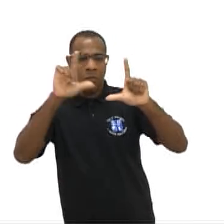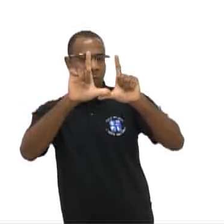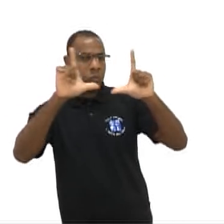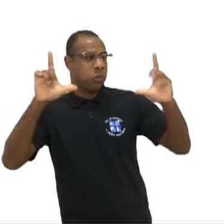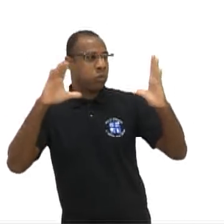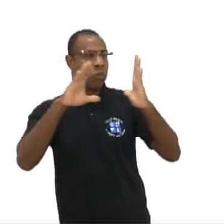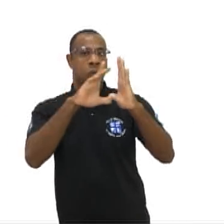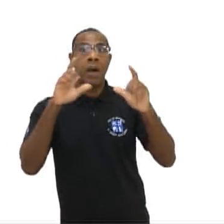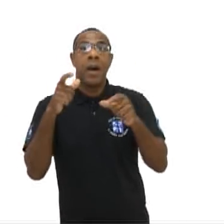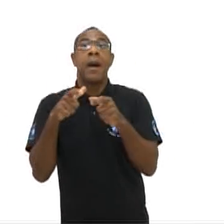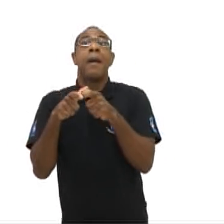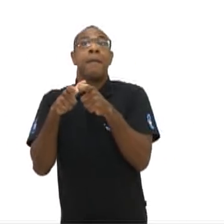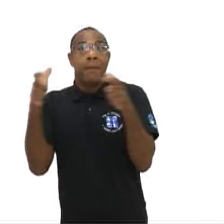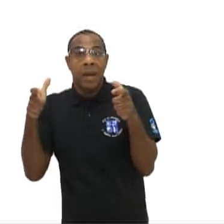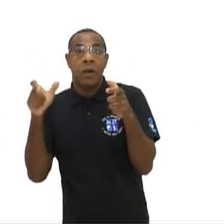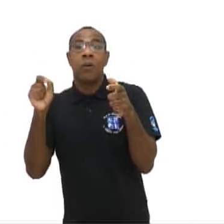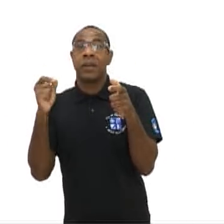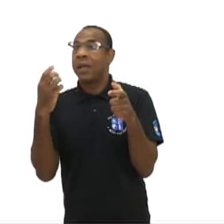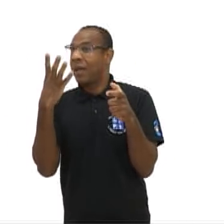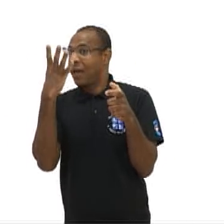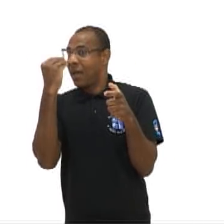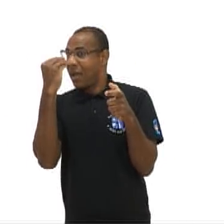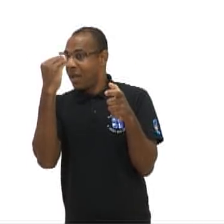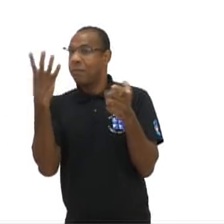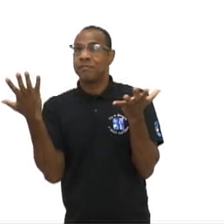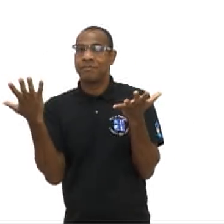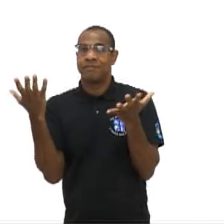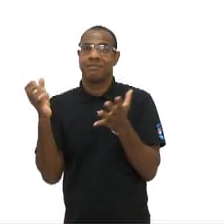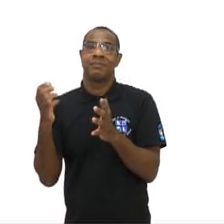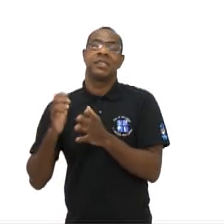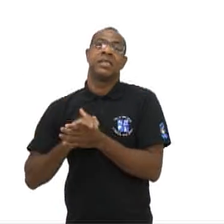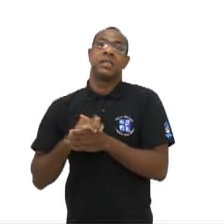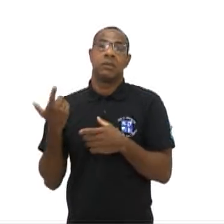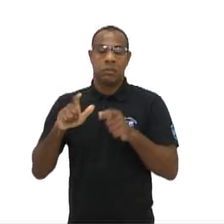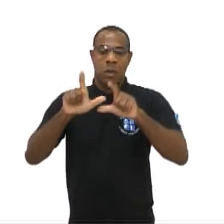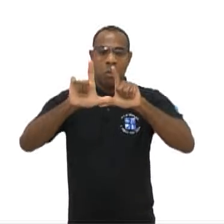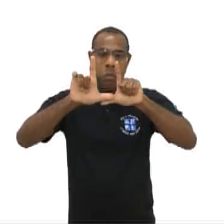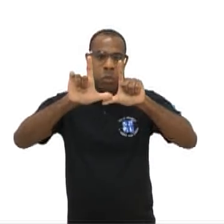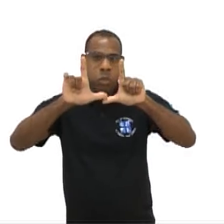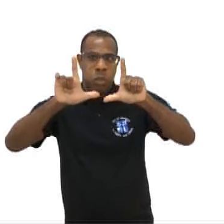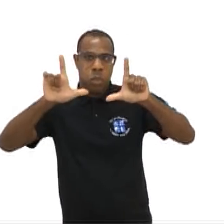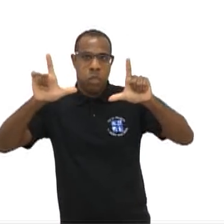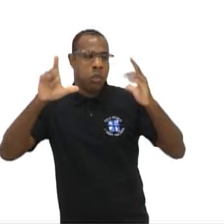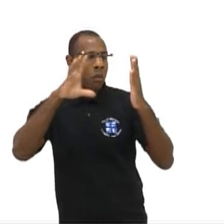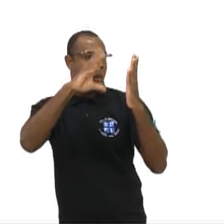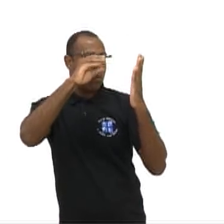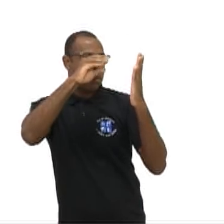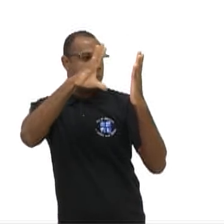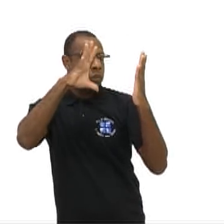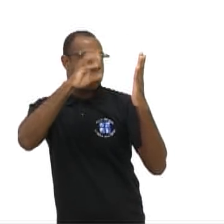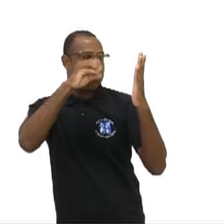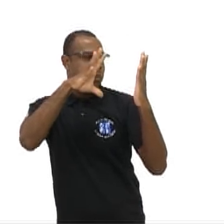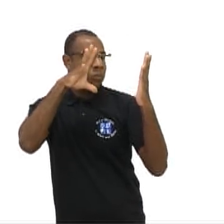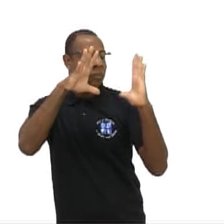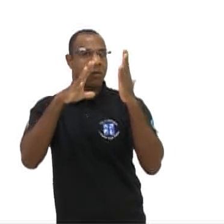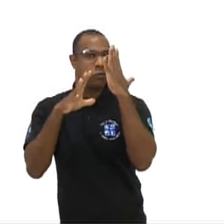Gente, perfeito, é isso mesmo. Então, quanto mais você vai aumentando o ângulo, menor vai ser o grau de reflexibilidade que você vai ter ali e,